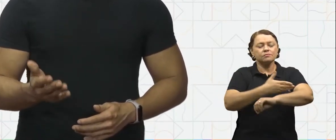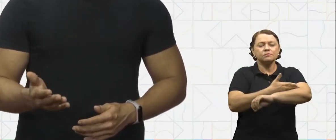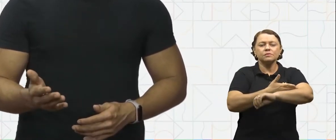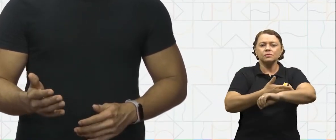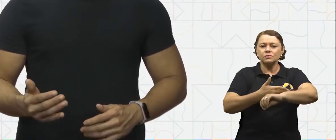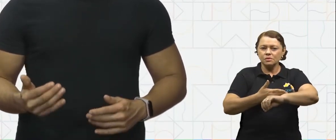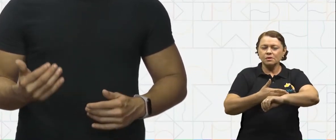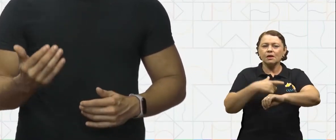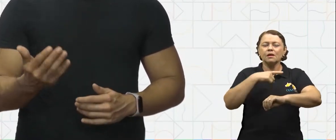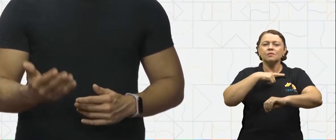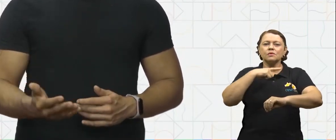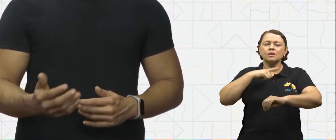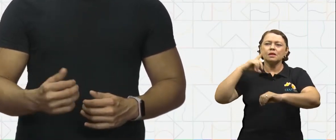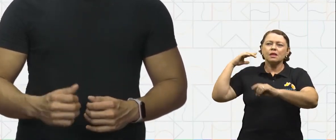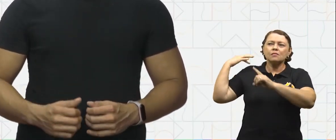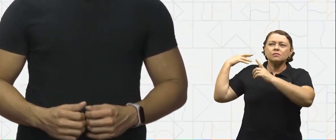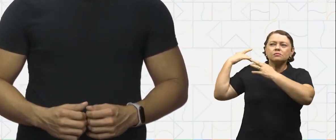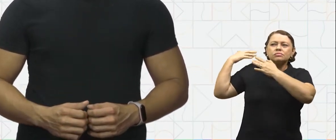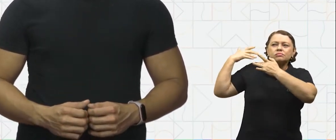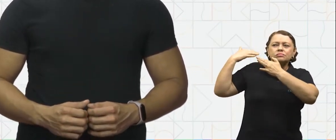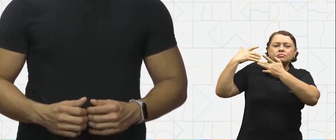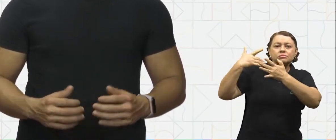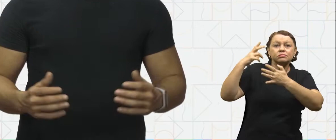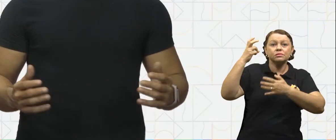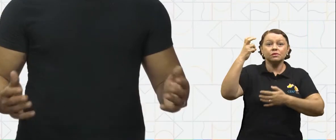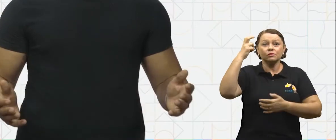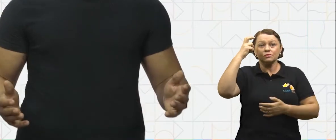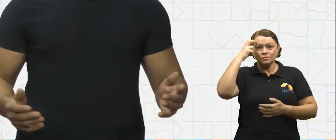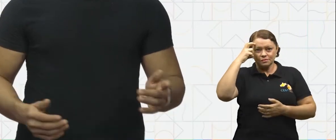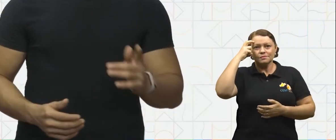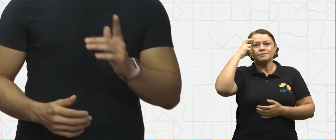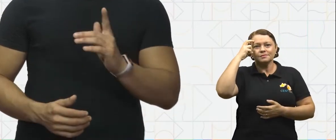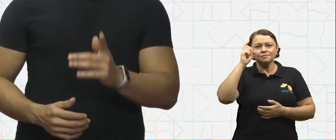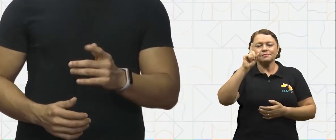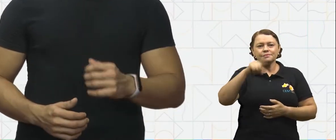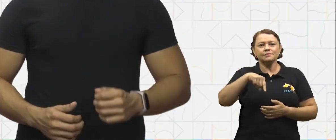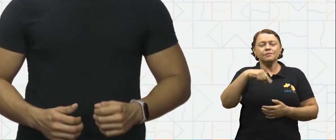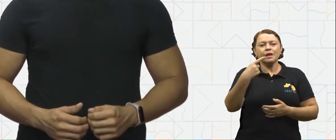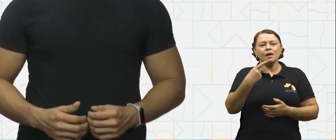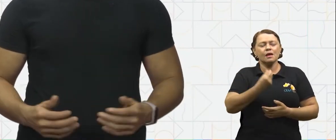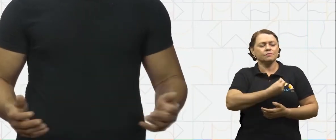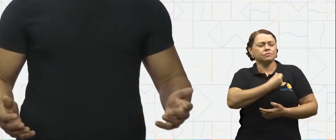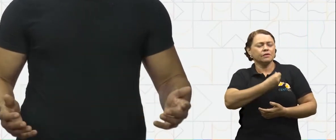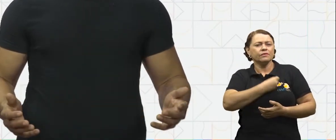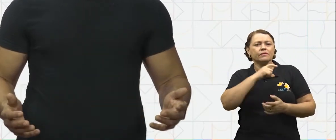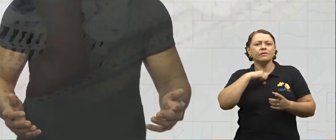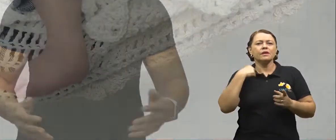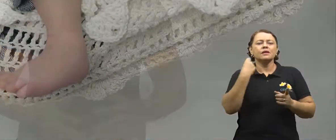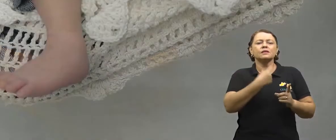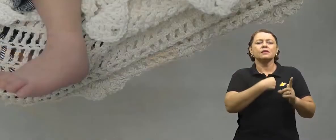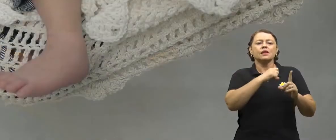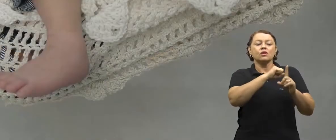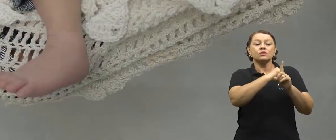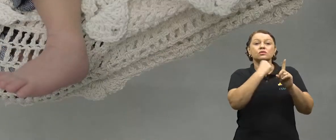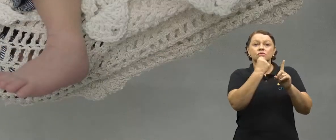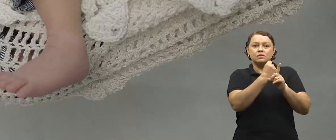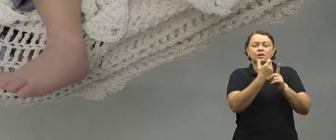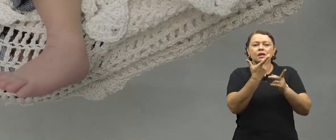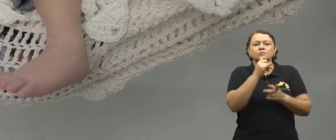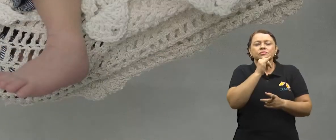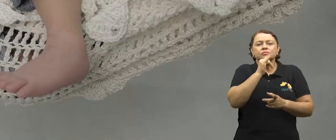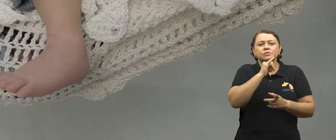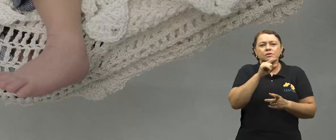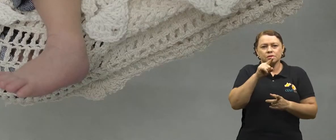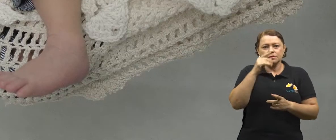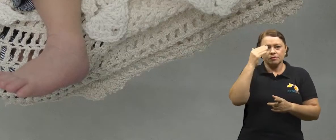e costumes que herdamos culturalmente, fruto das vivências da nossa sociedade. Por exemplo, você